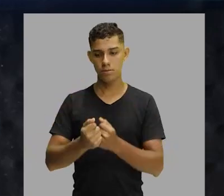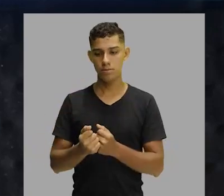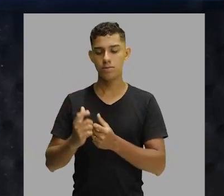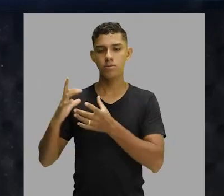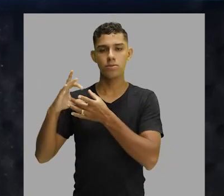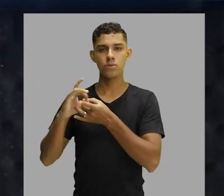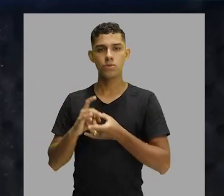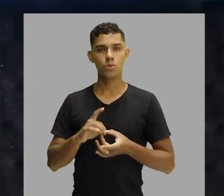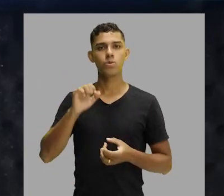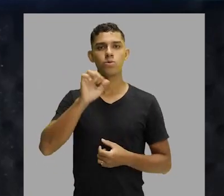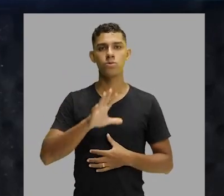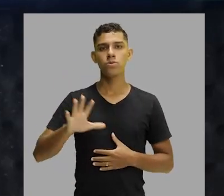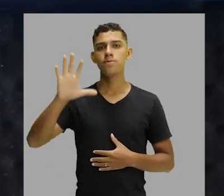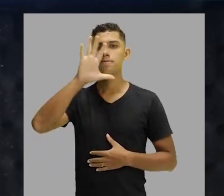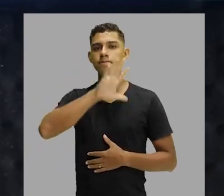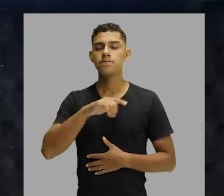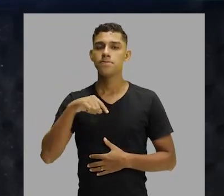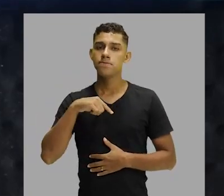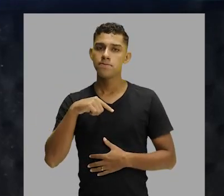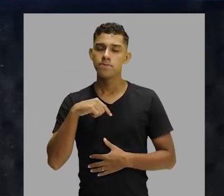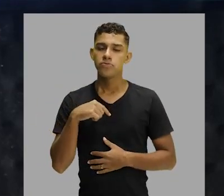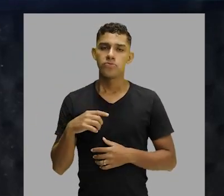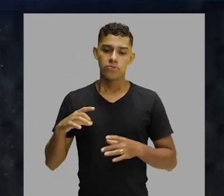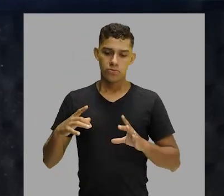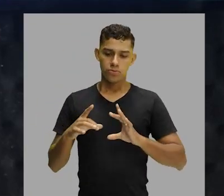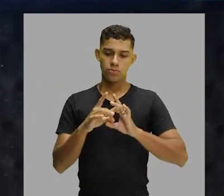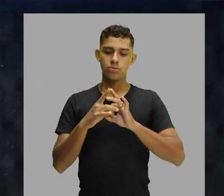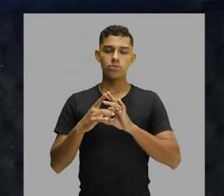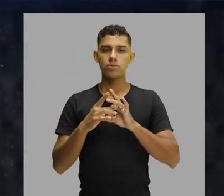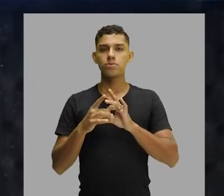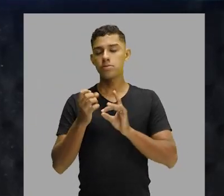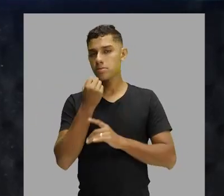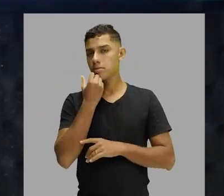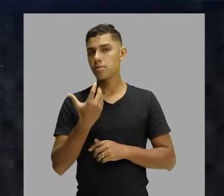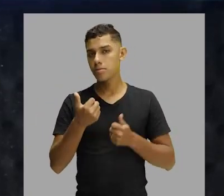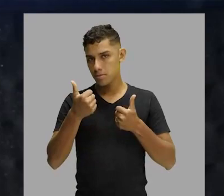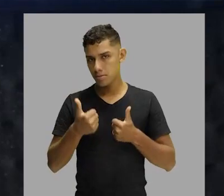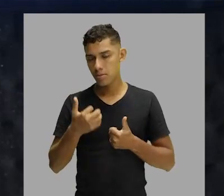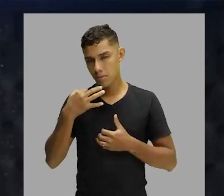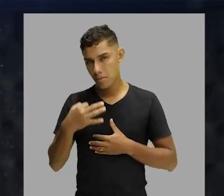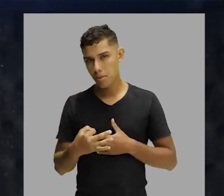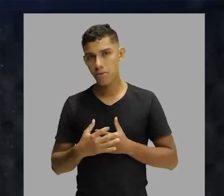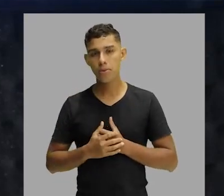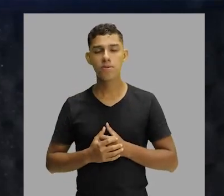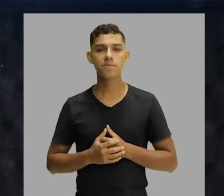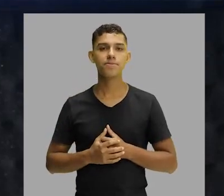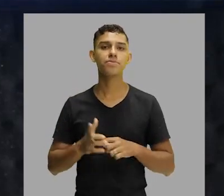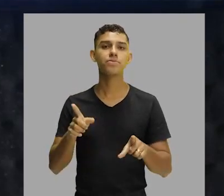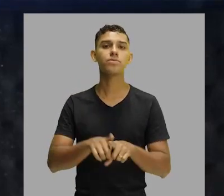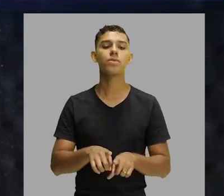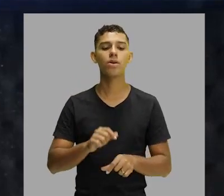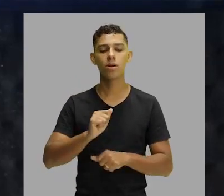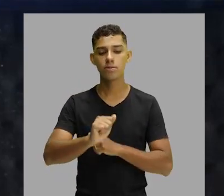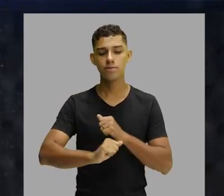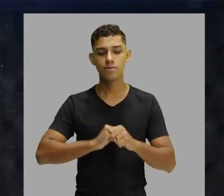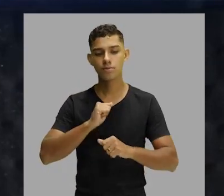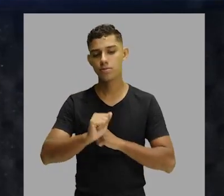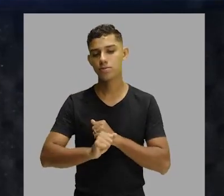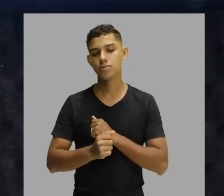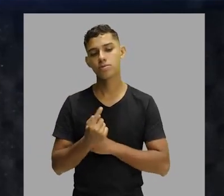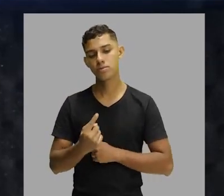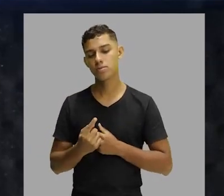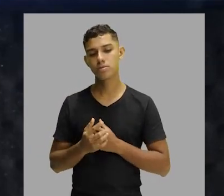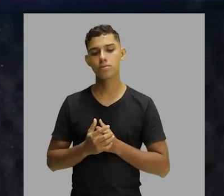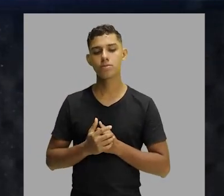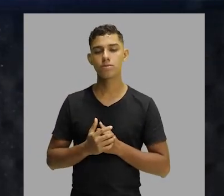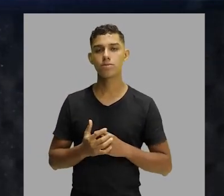sólido, né, com as suas ligações todas bem feitas, e eu tenho um átomo que eu tenho,